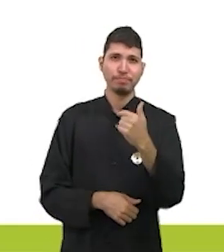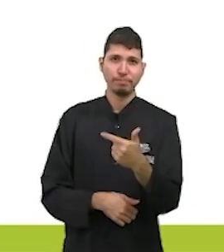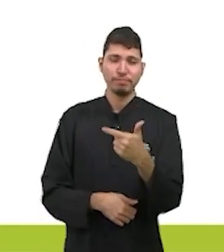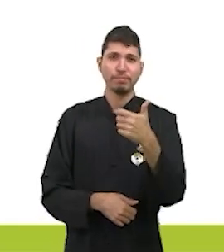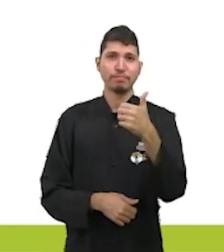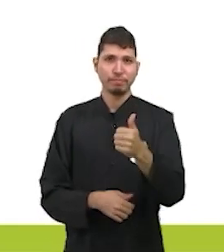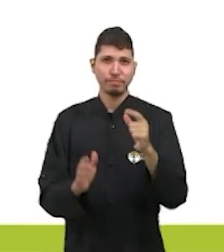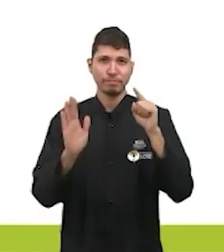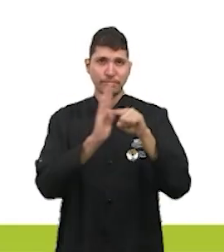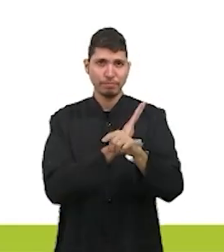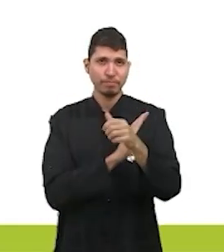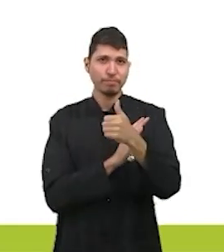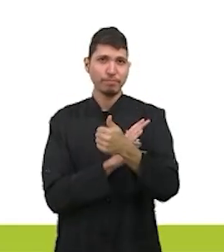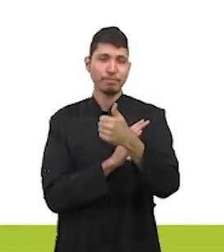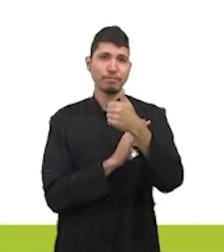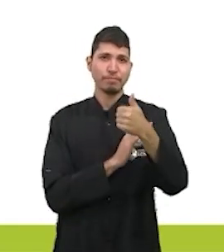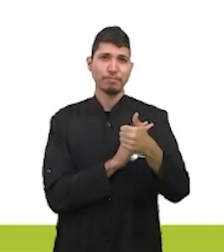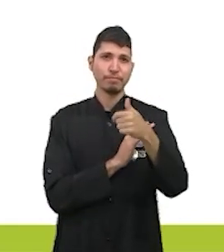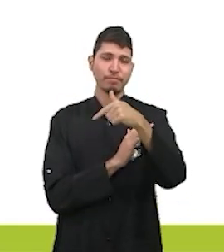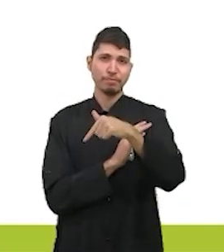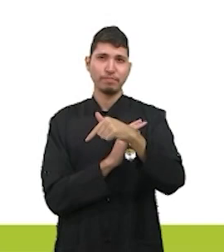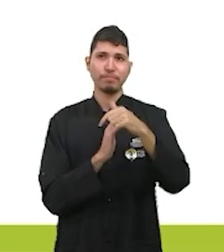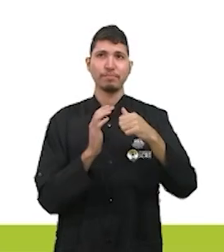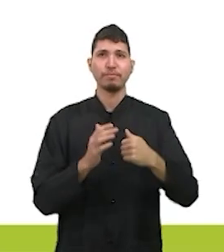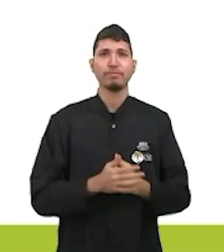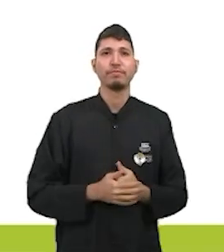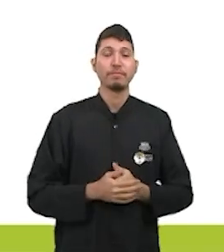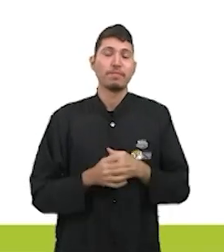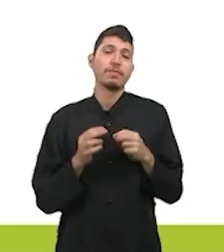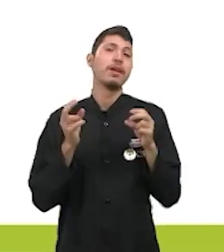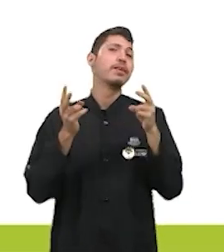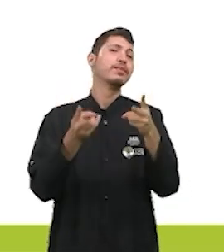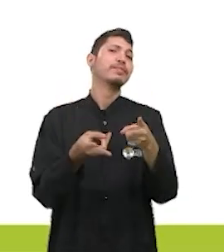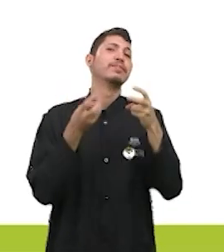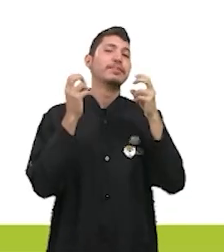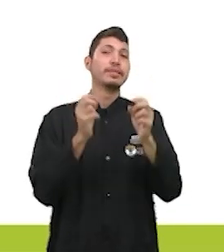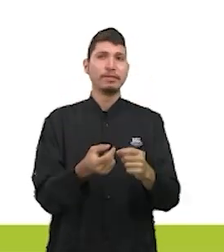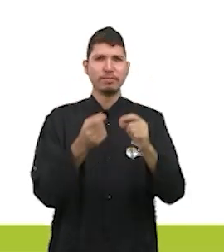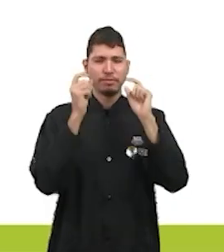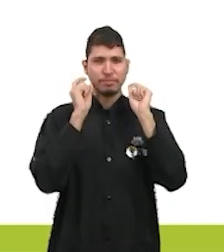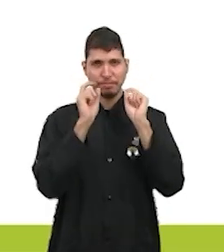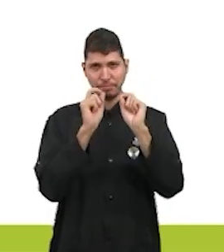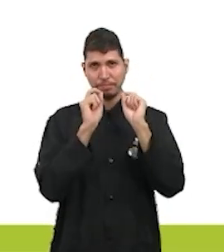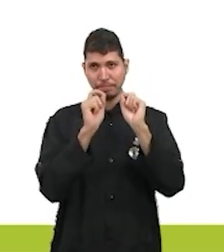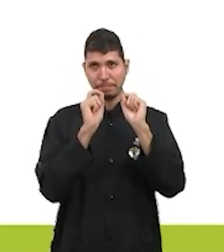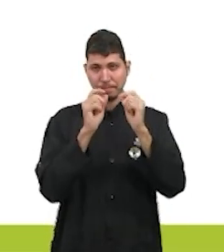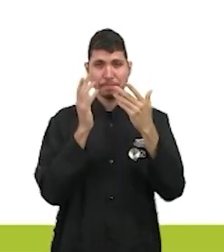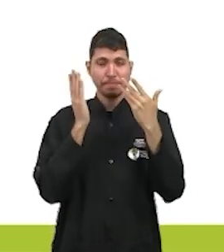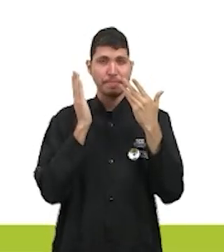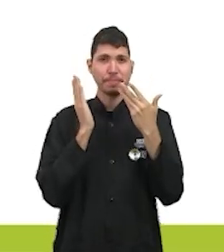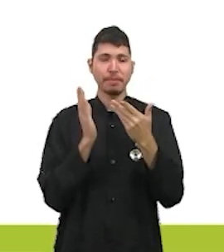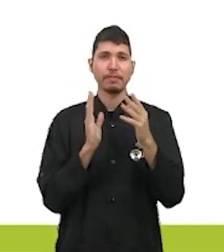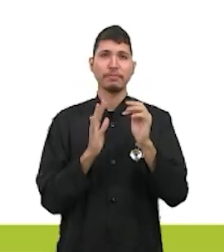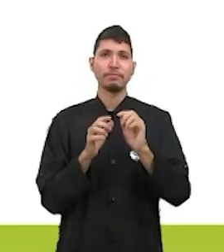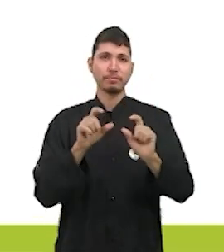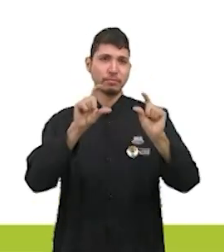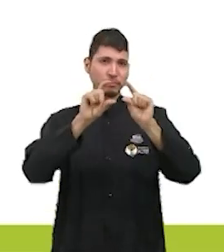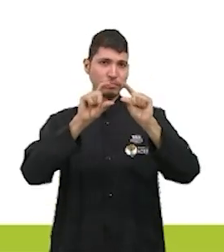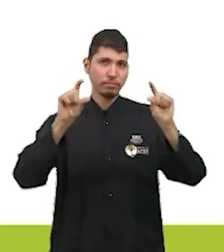questão 117. Gente, como vocês já perceberam, eu gosto de começar primeiro pela pergunta. Ele pergunta assim,